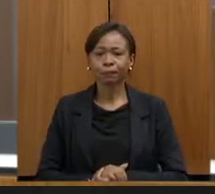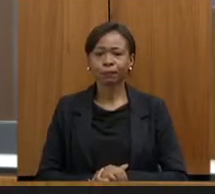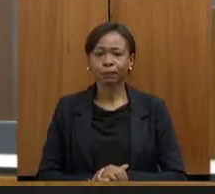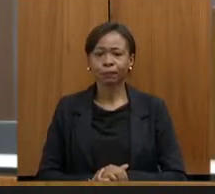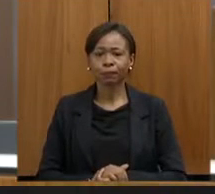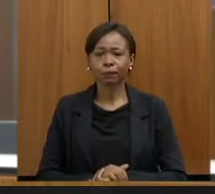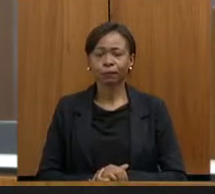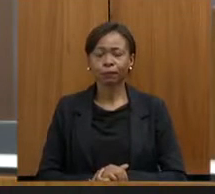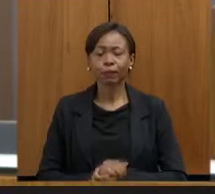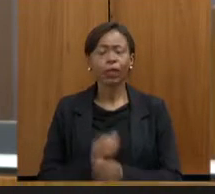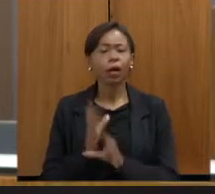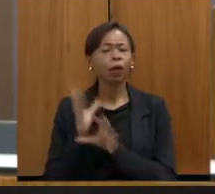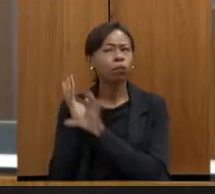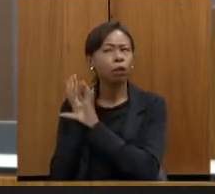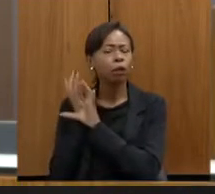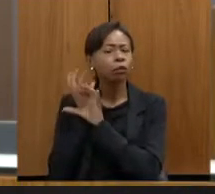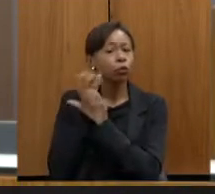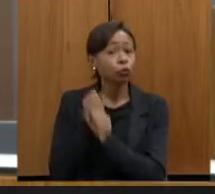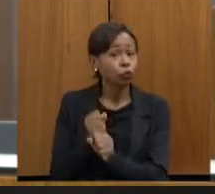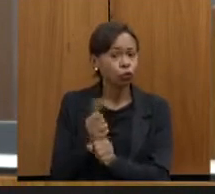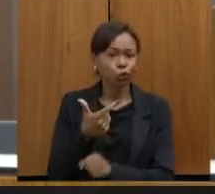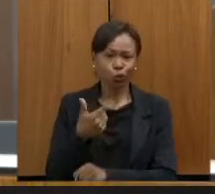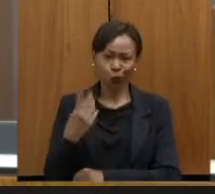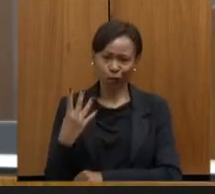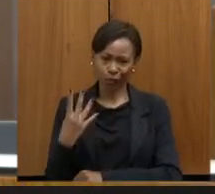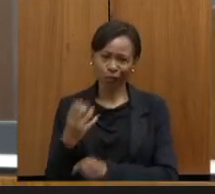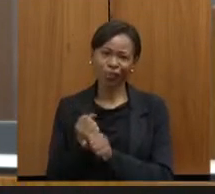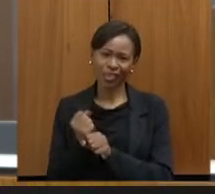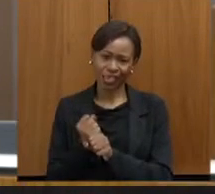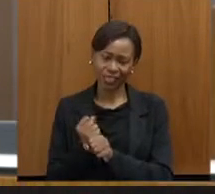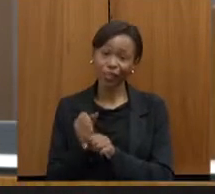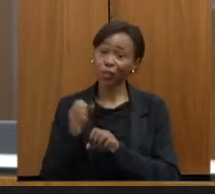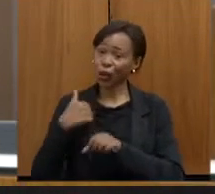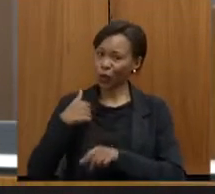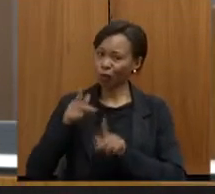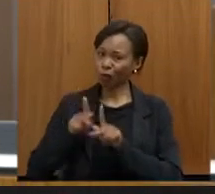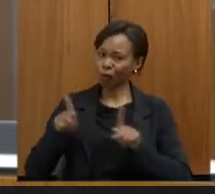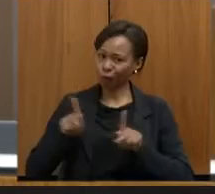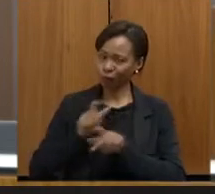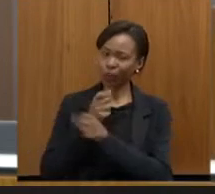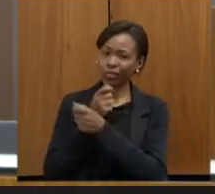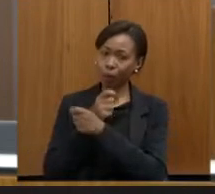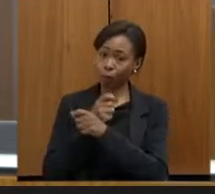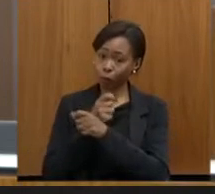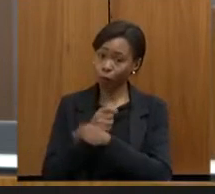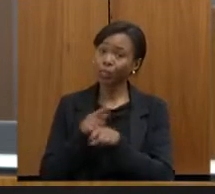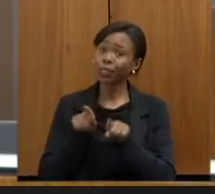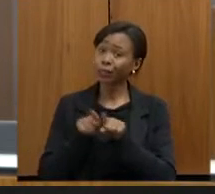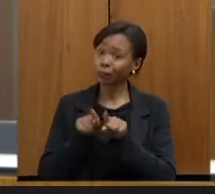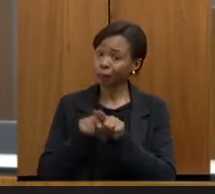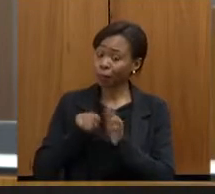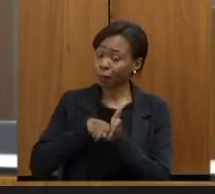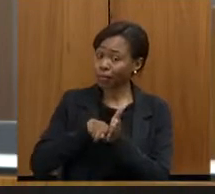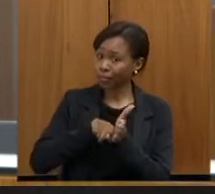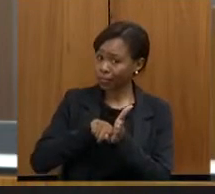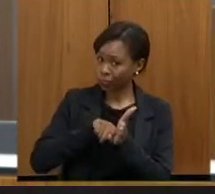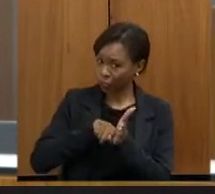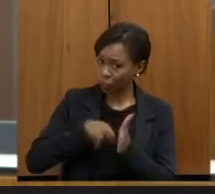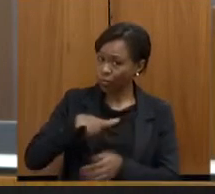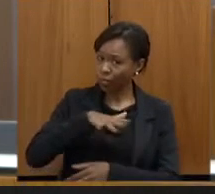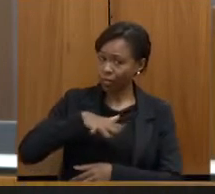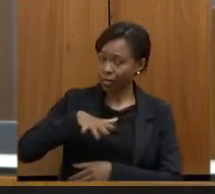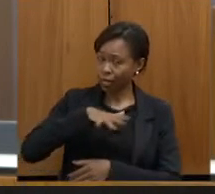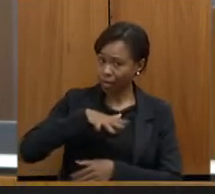Há 24 anos eu leciono na PUC, há 24 anos eu sou pesquisador dessa área temática de posse e